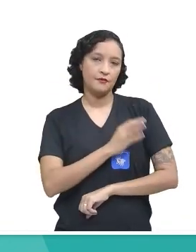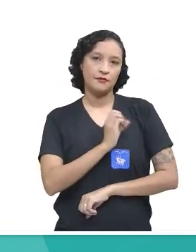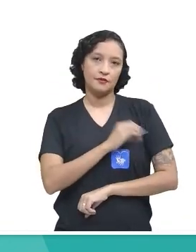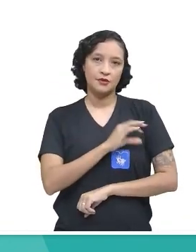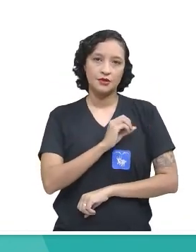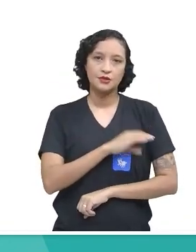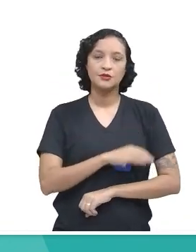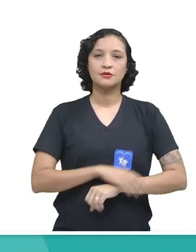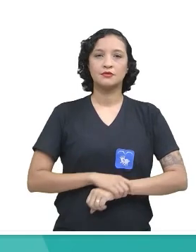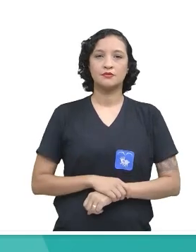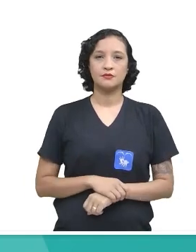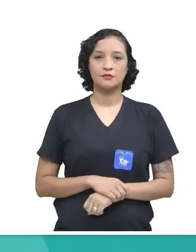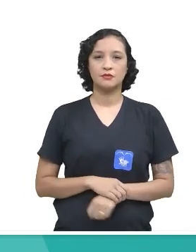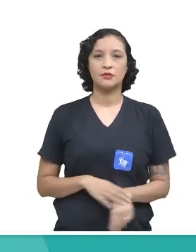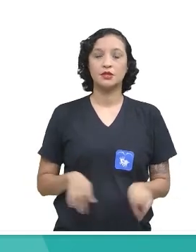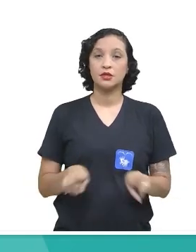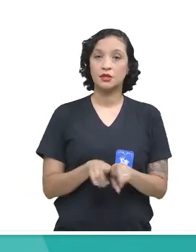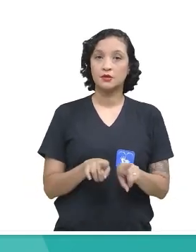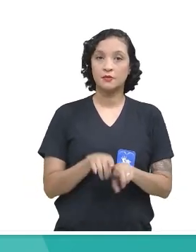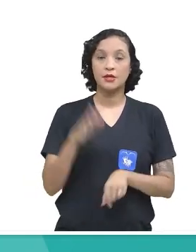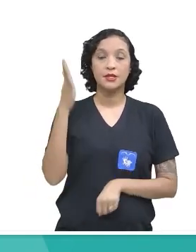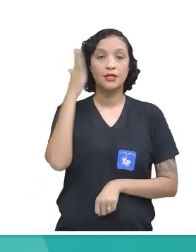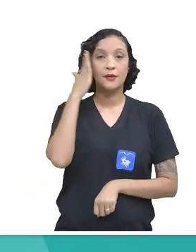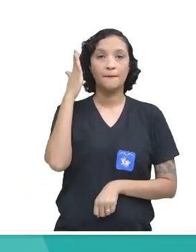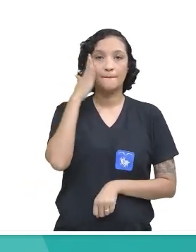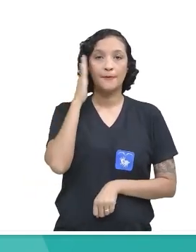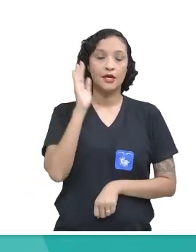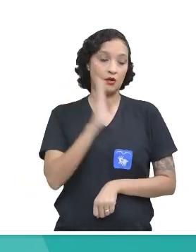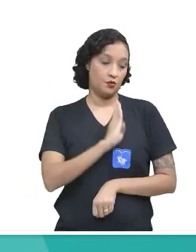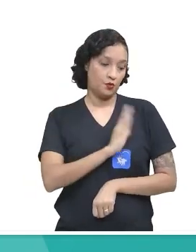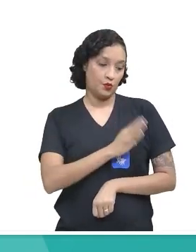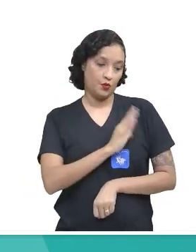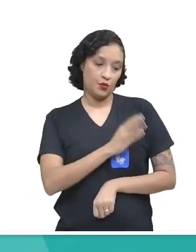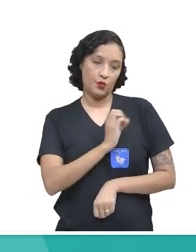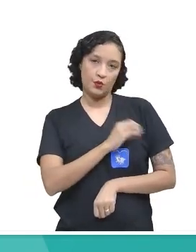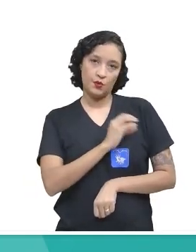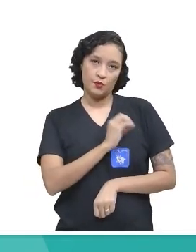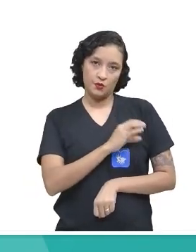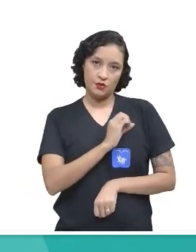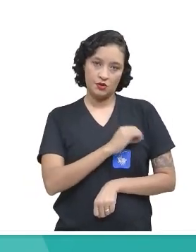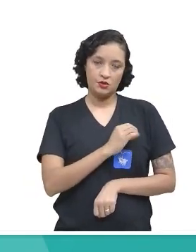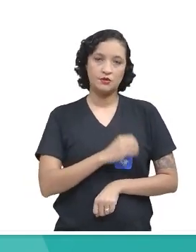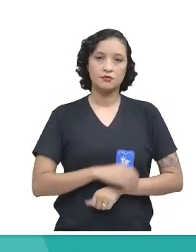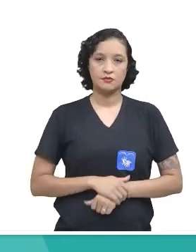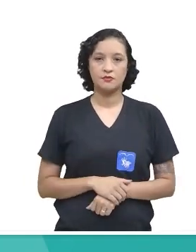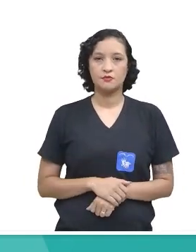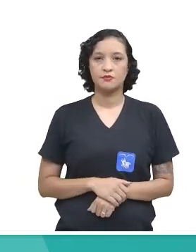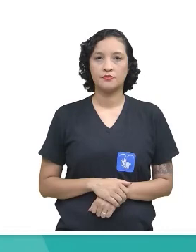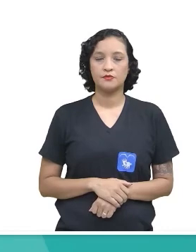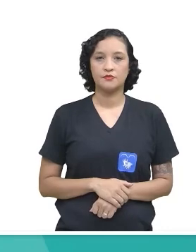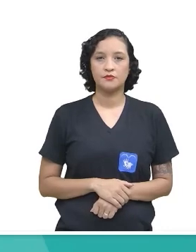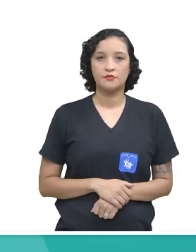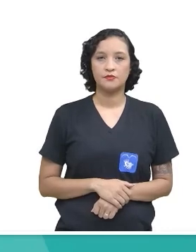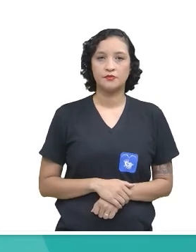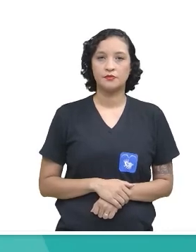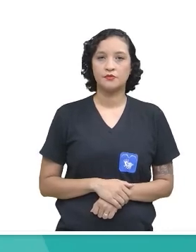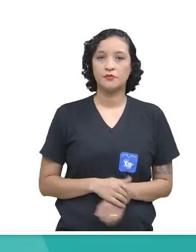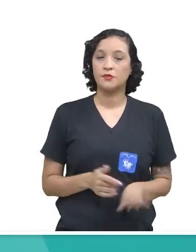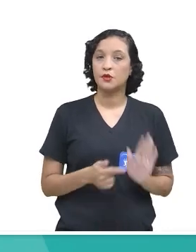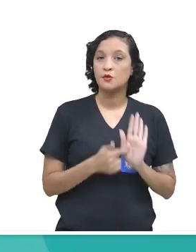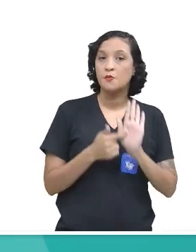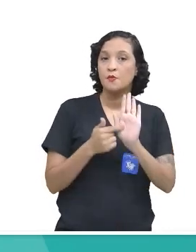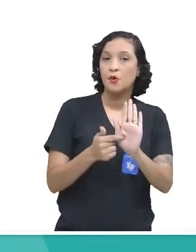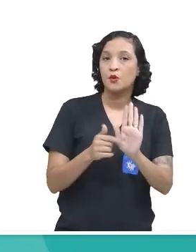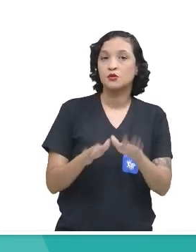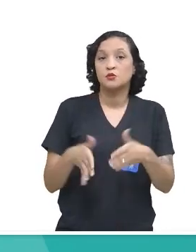e saber que a frequência cardíaca, ou seja, os nossos batimentos cardíacos, eles determinam o